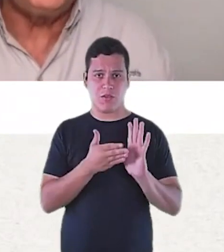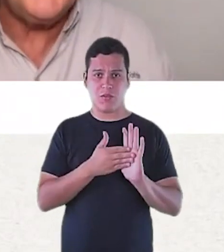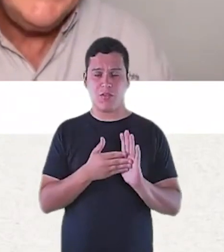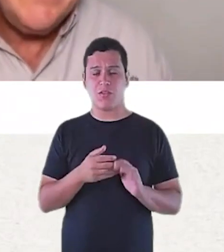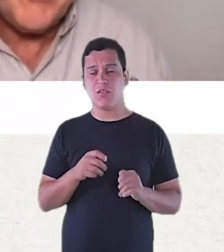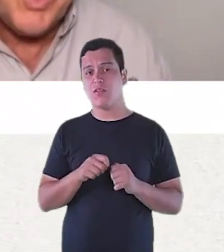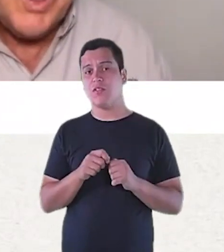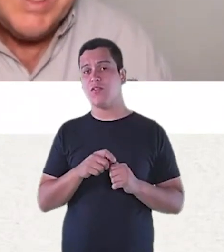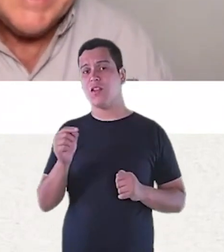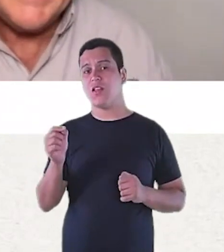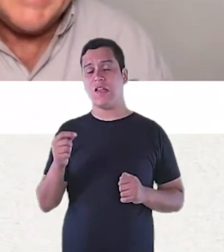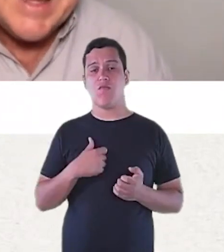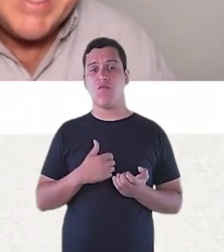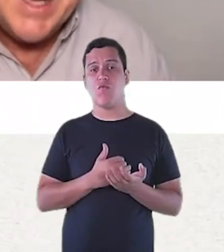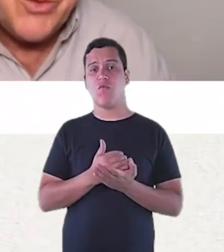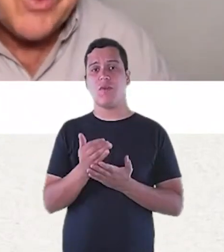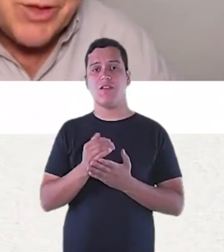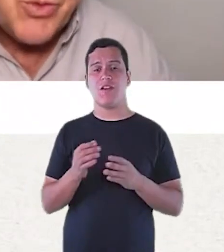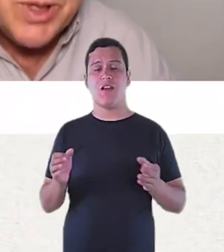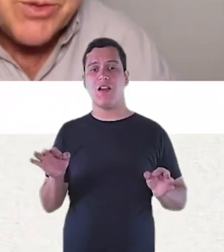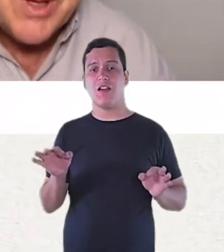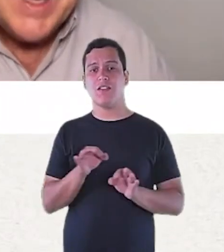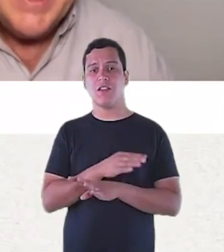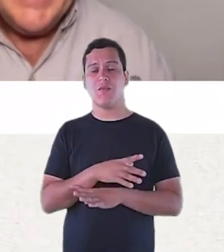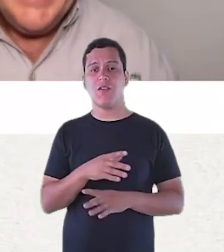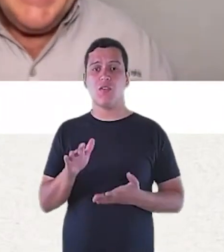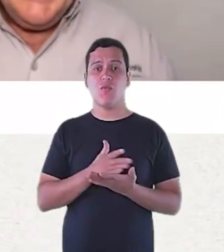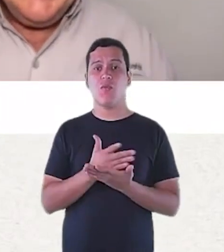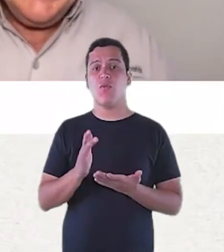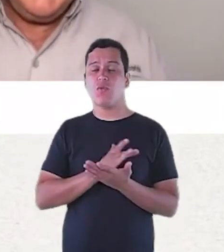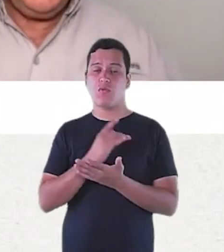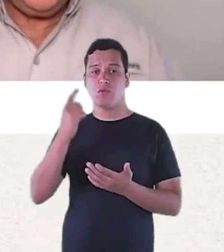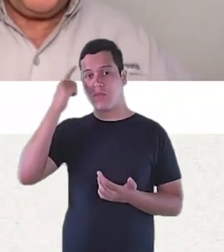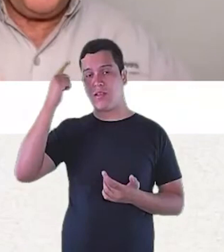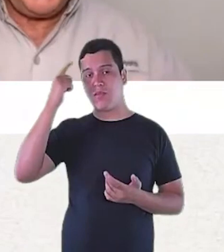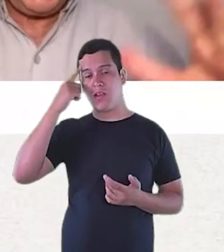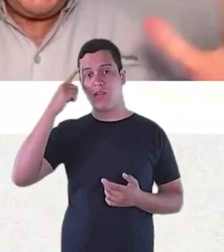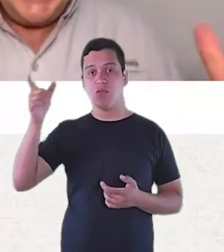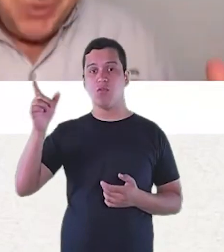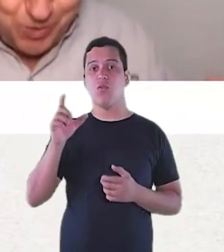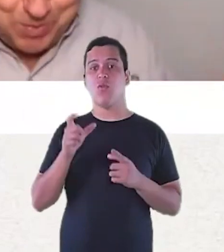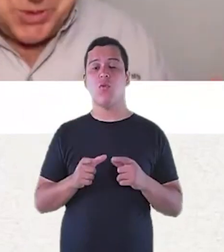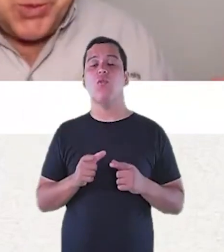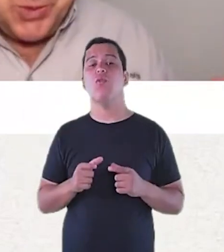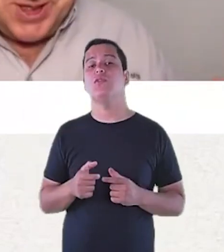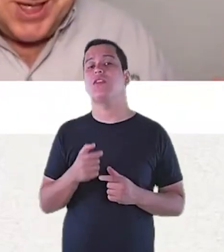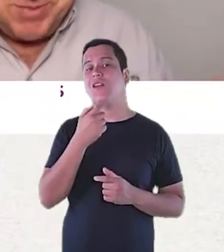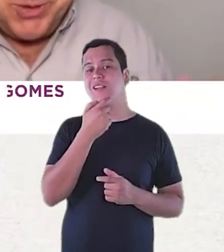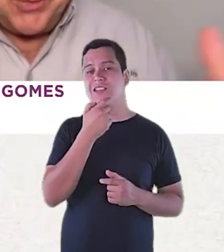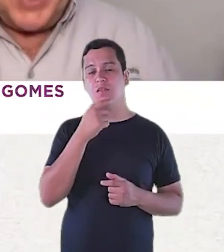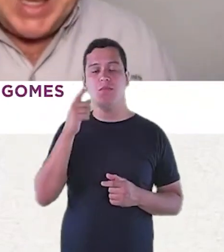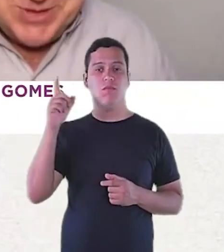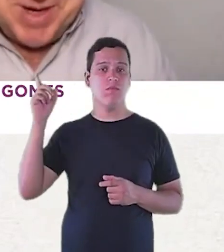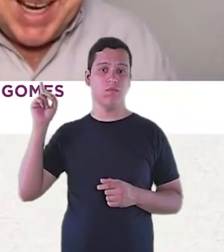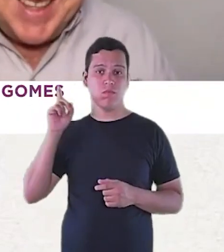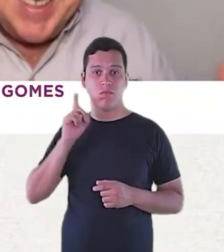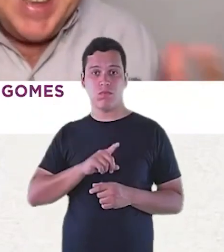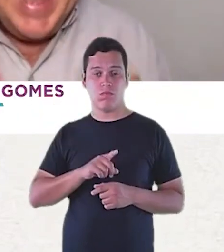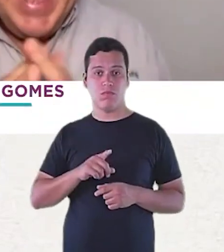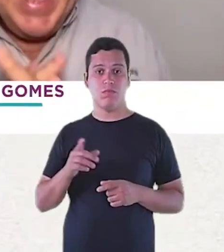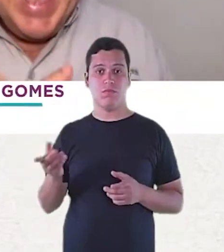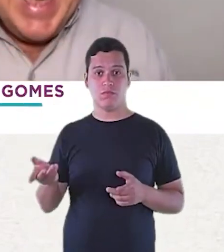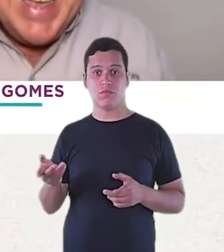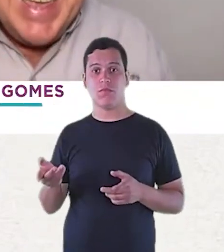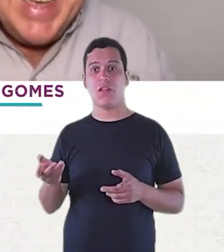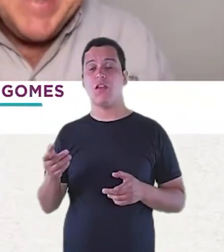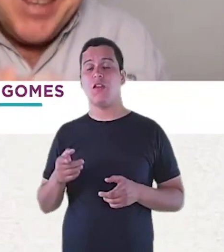nascimento do abolicionismo na Inglaterra e nos Estados Unidos. E aí, então, para fechar, né, a sua pergunta, para eu não falar